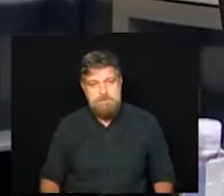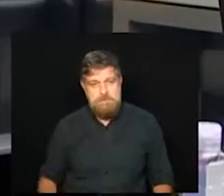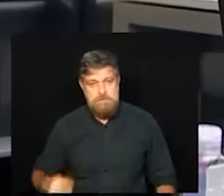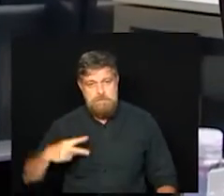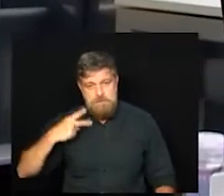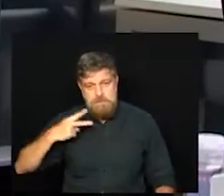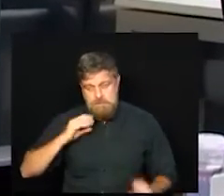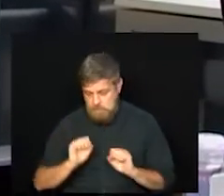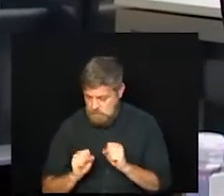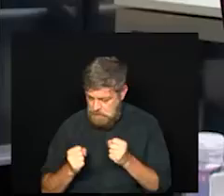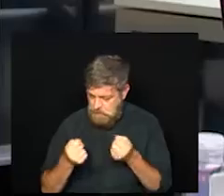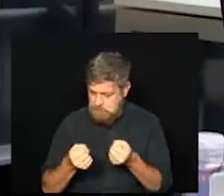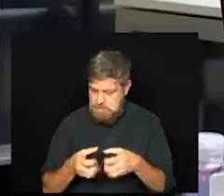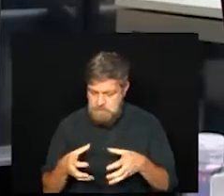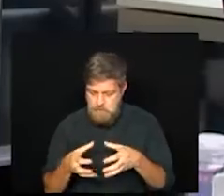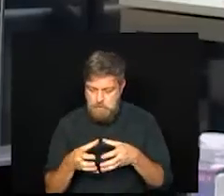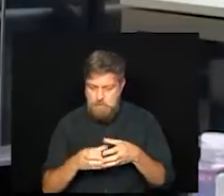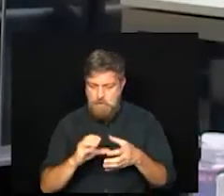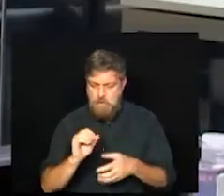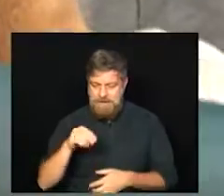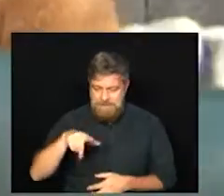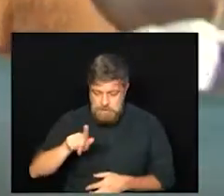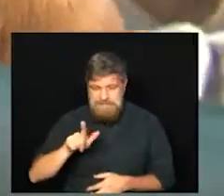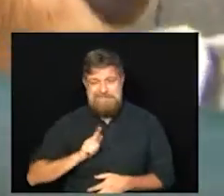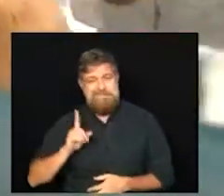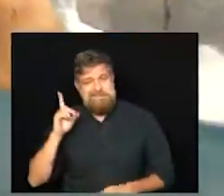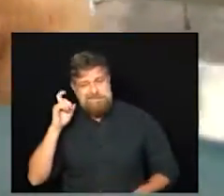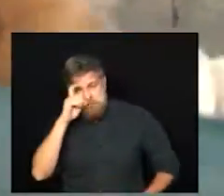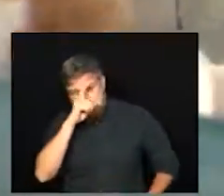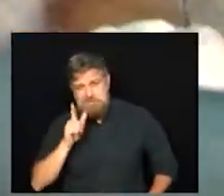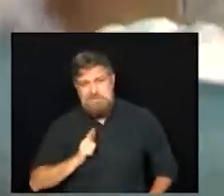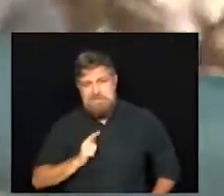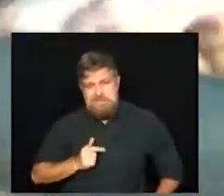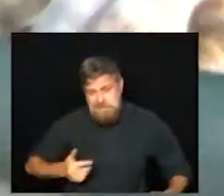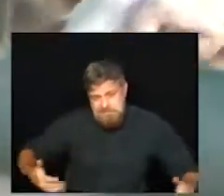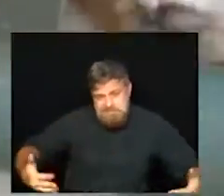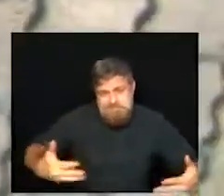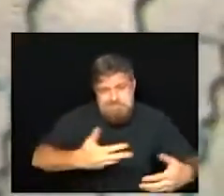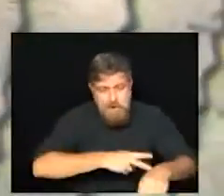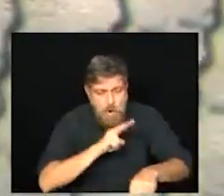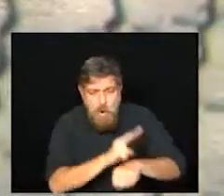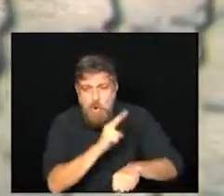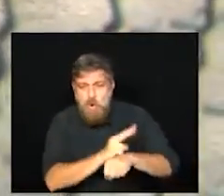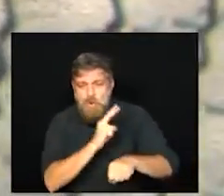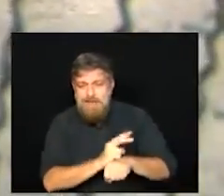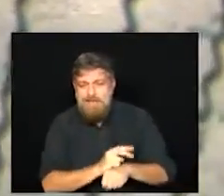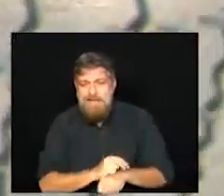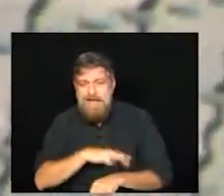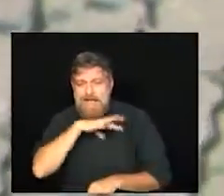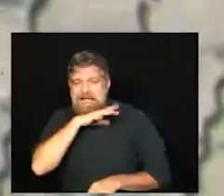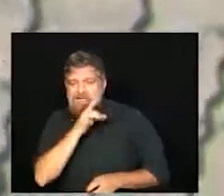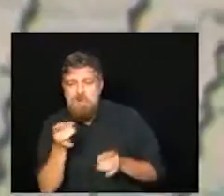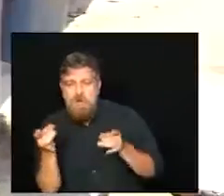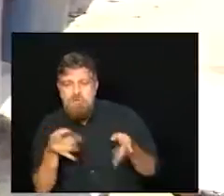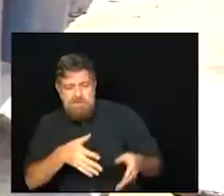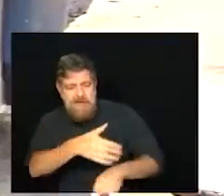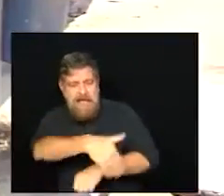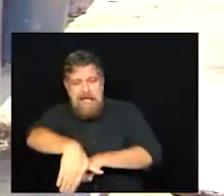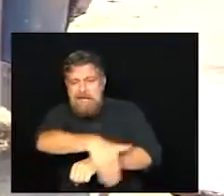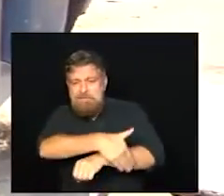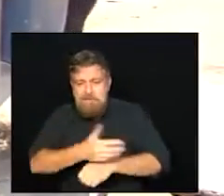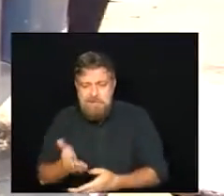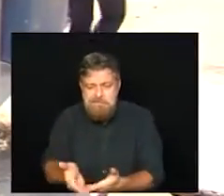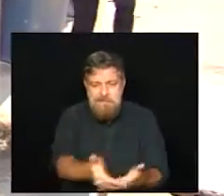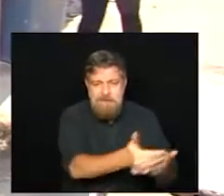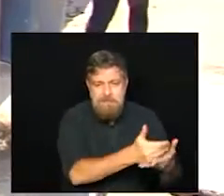vereador reforça que as ONGs encontram dificuldades em acolher um grande número de animais abandonados nas ruas e que